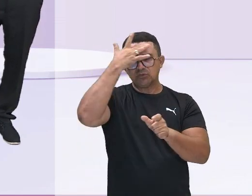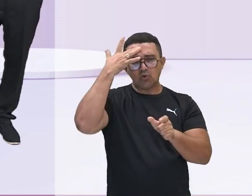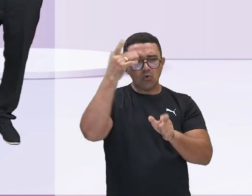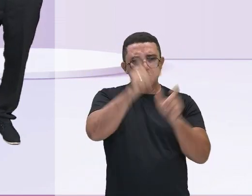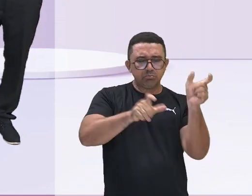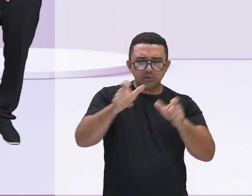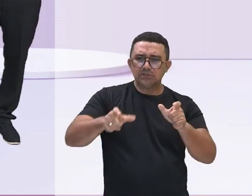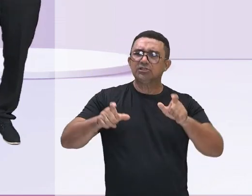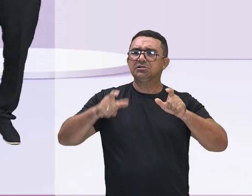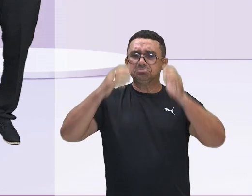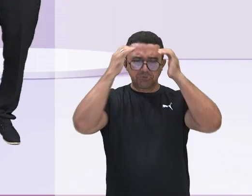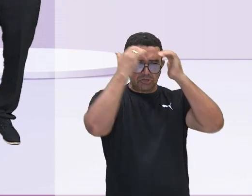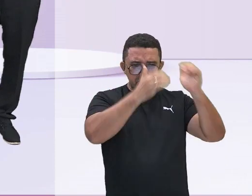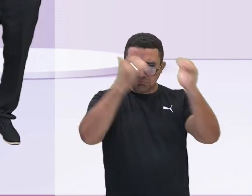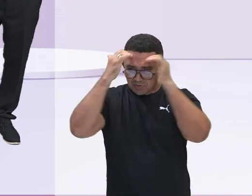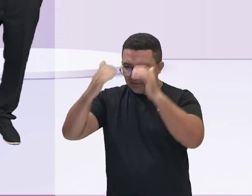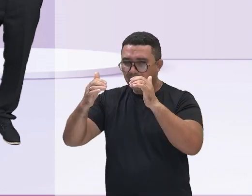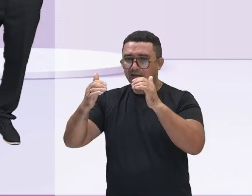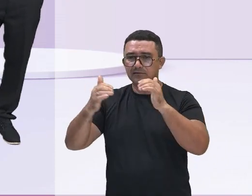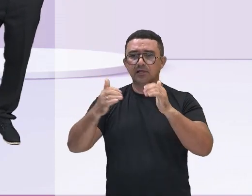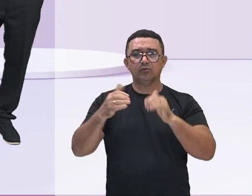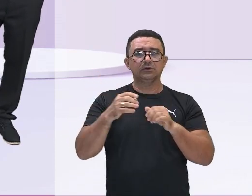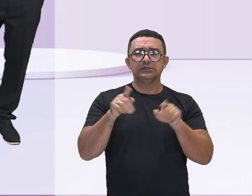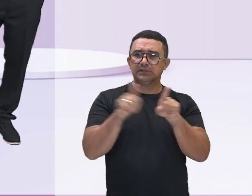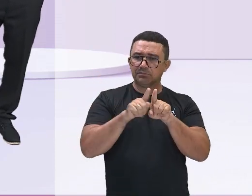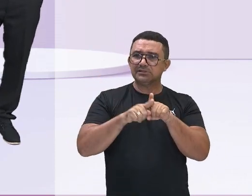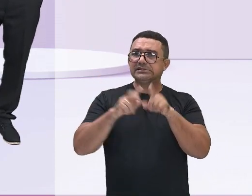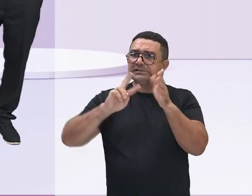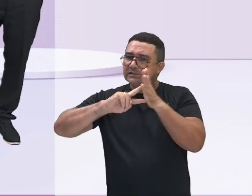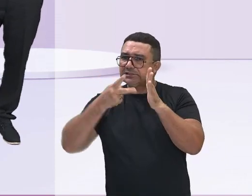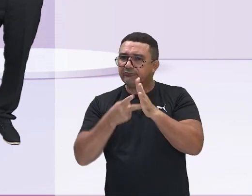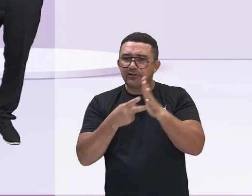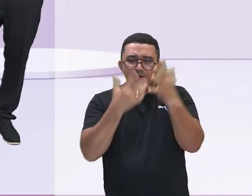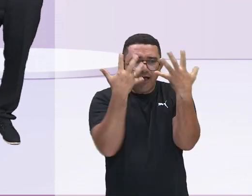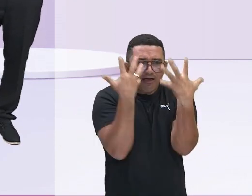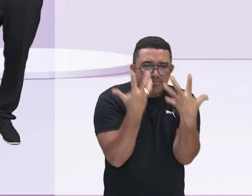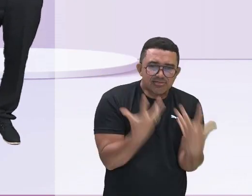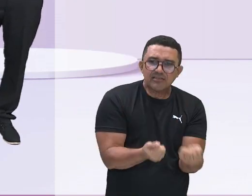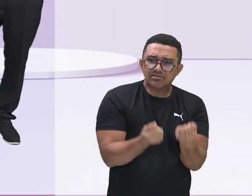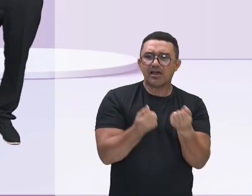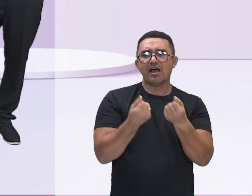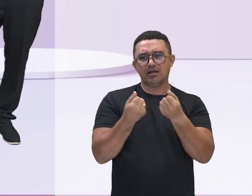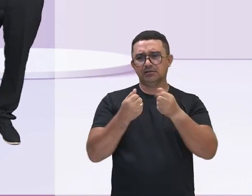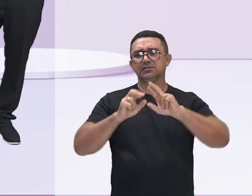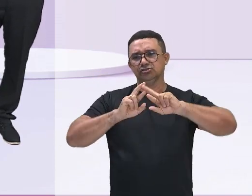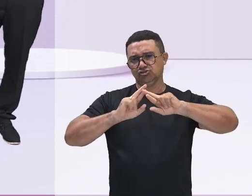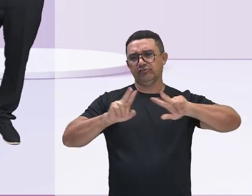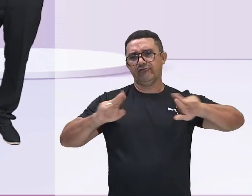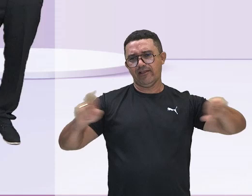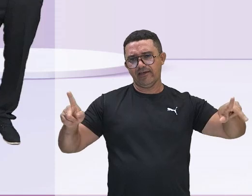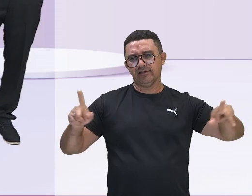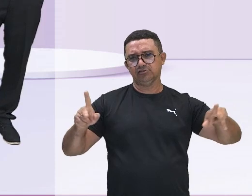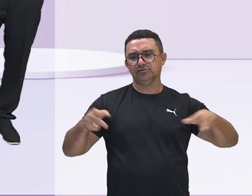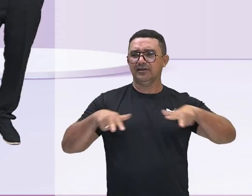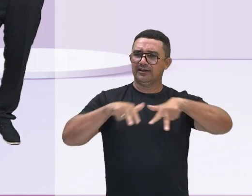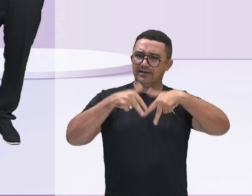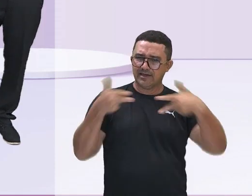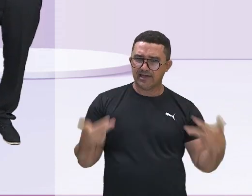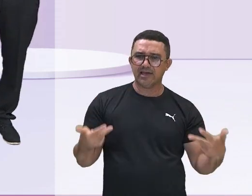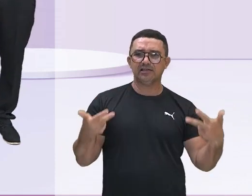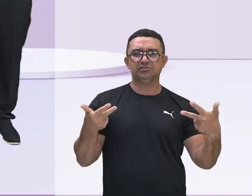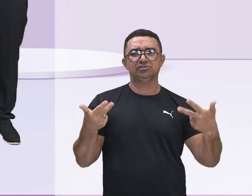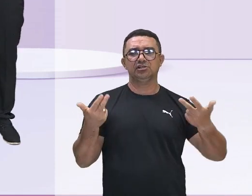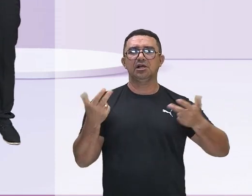existir. Significa, turma, acolher, respeitar os diferentes origens